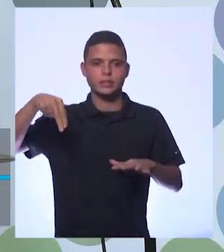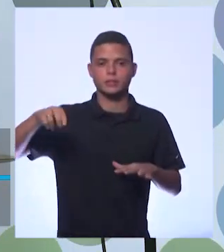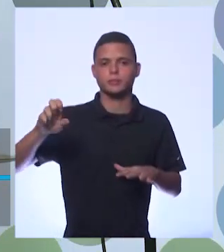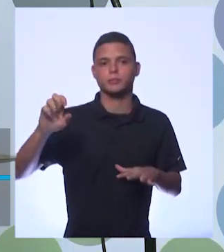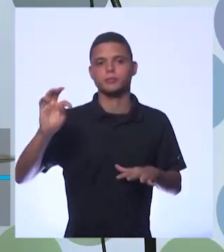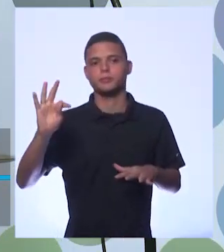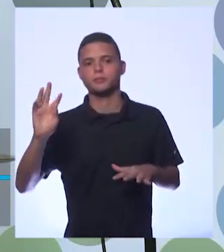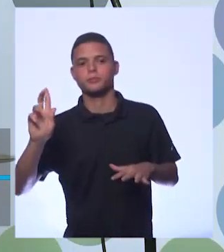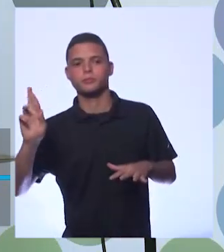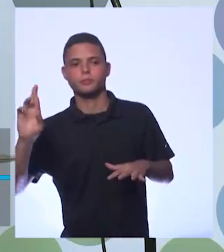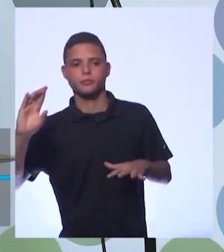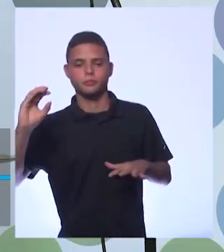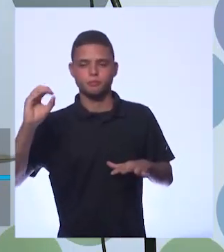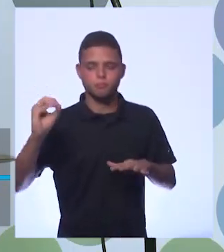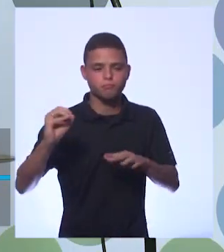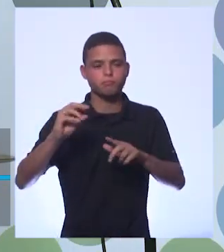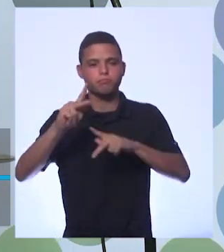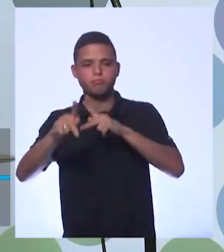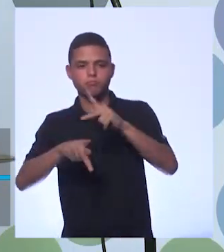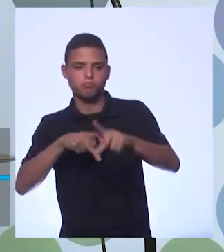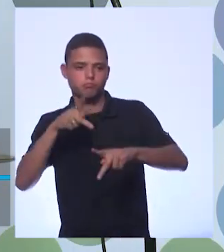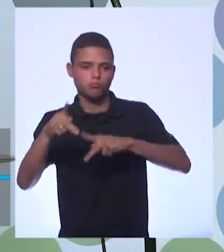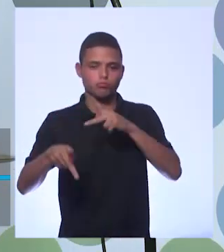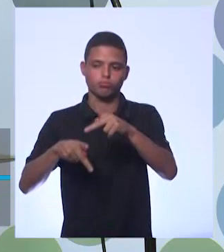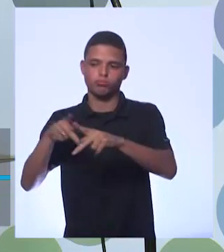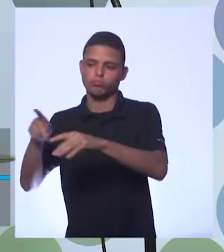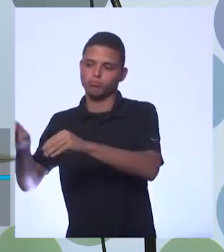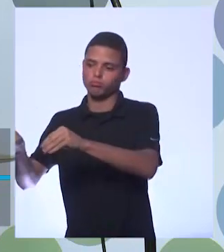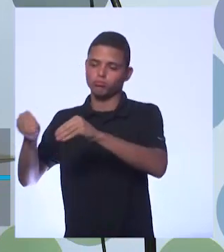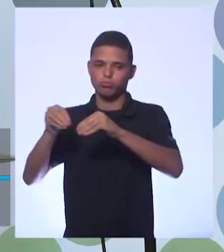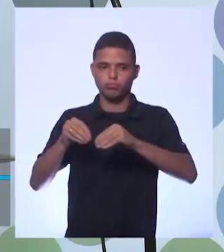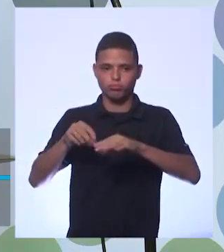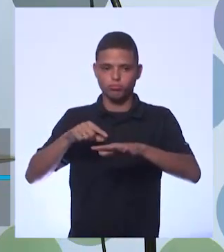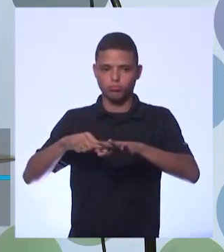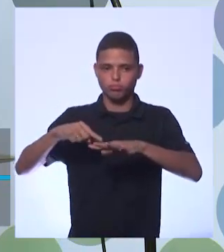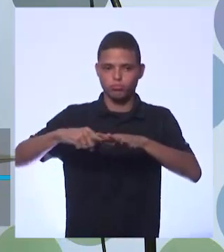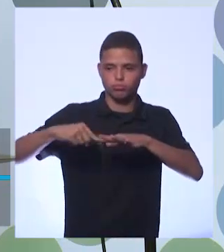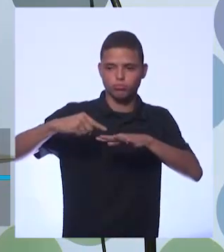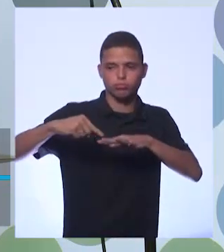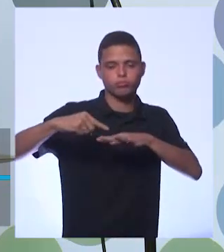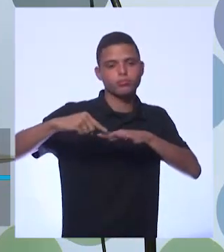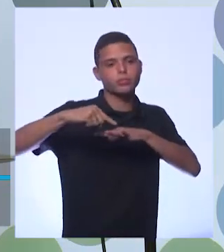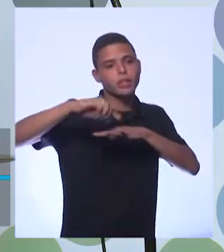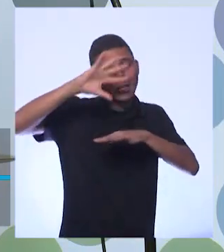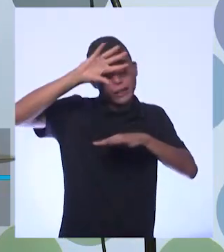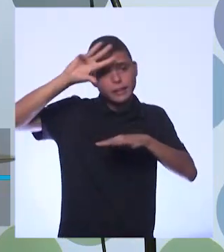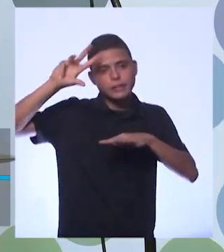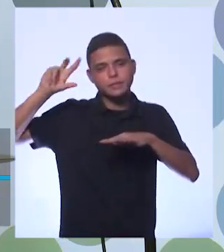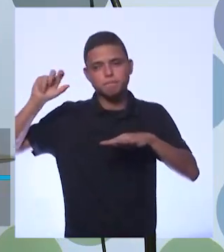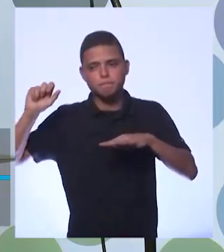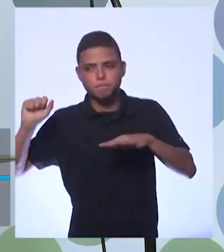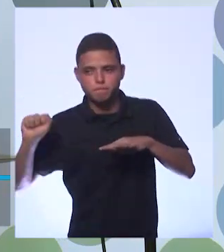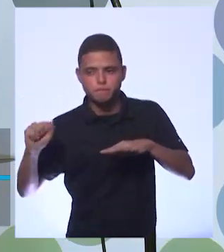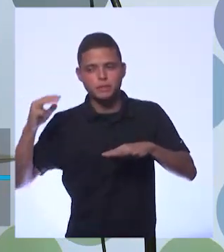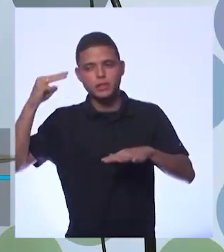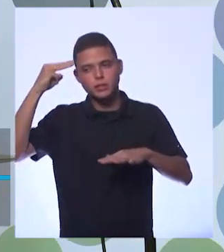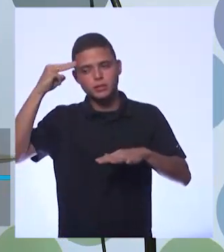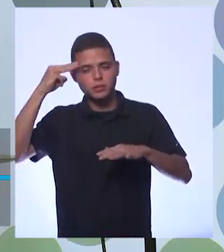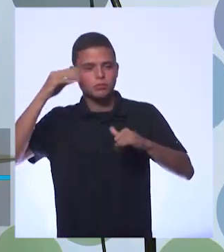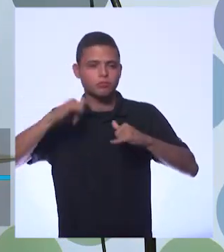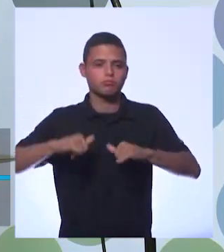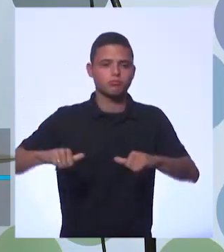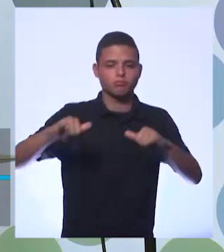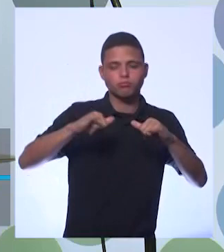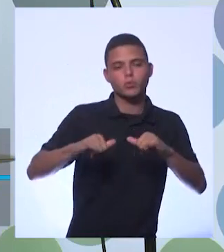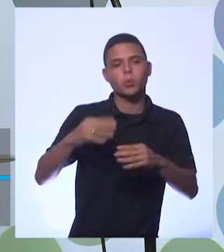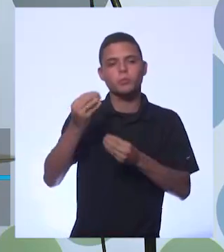desses povos que vieram do continente africano, e a memória deles não é transmitida da maneira como nós conhecemos